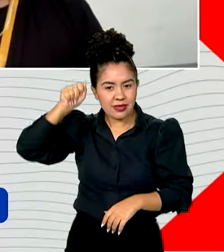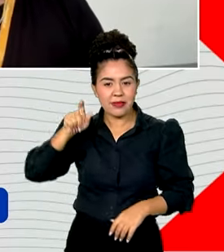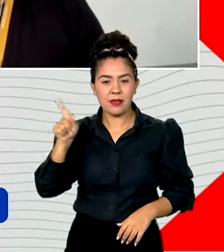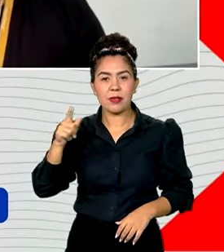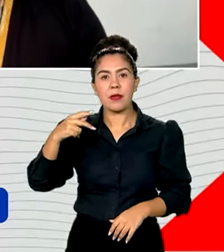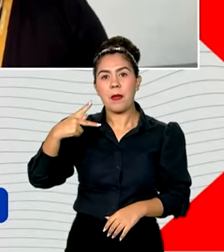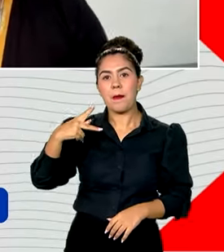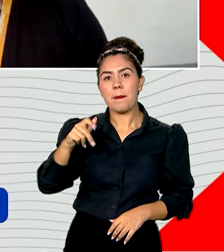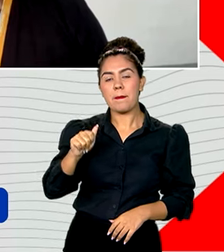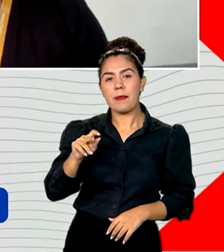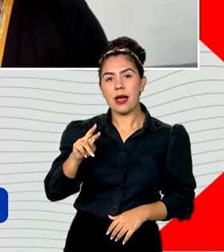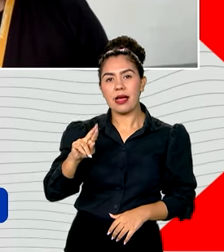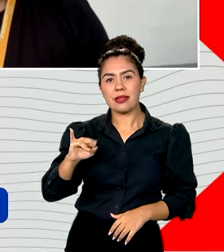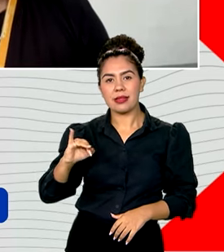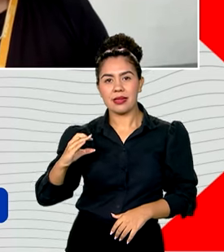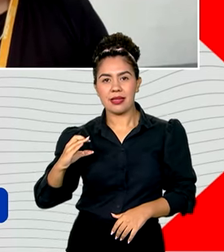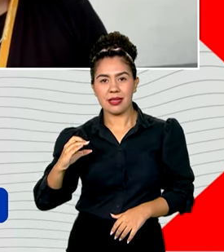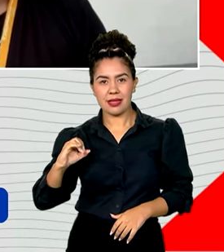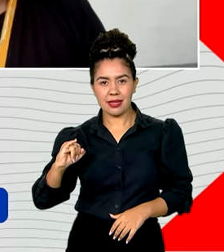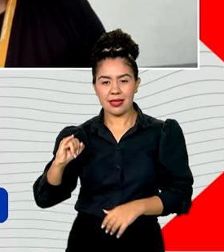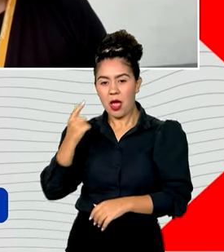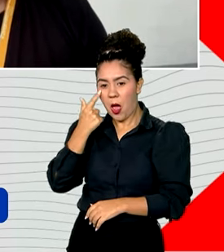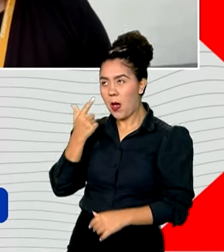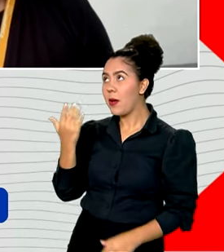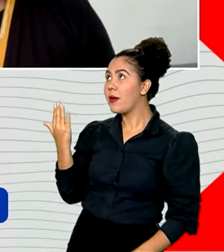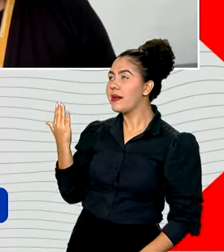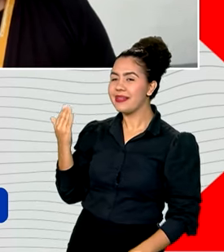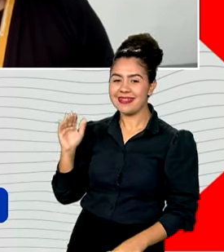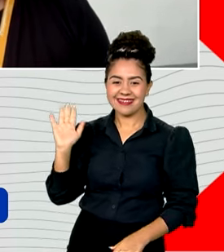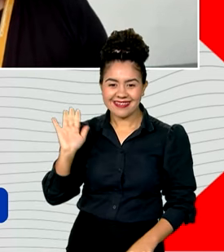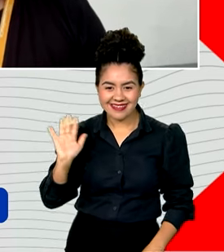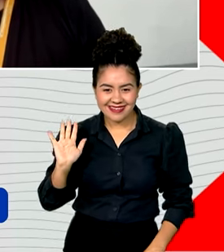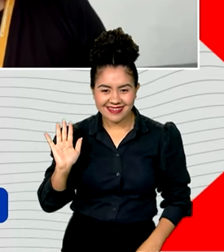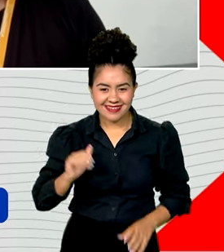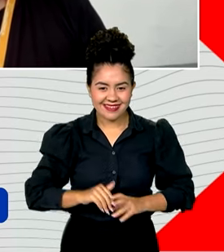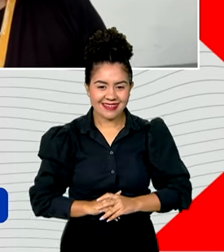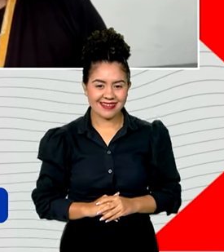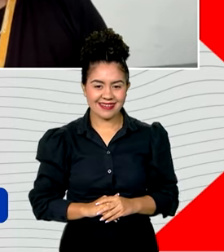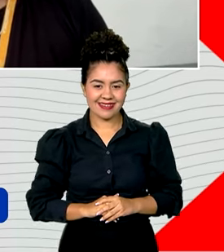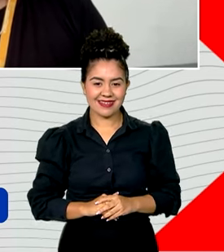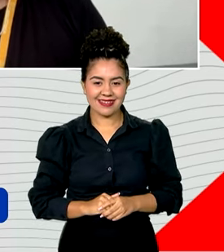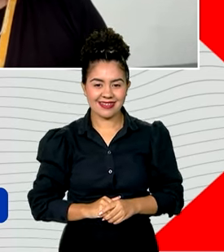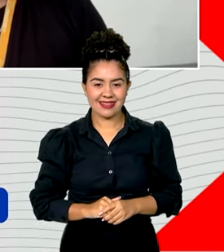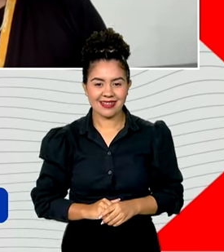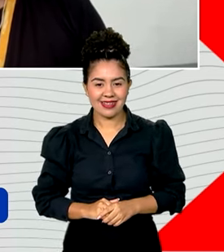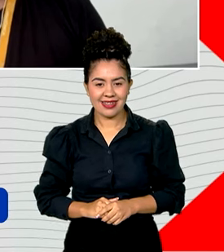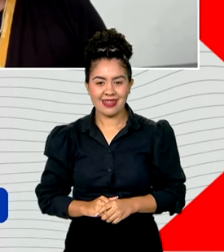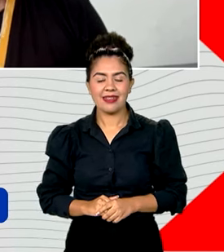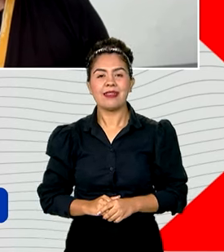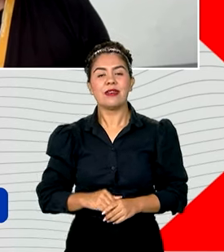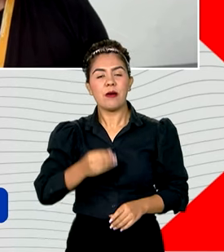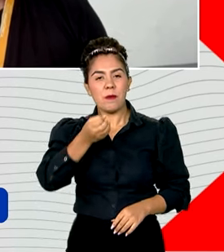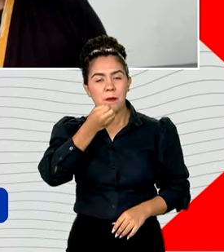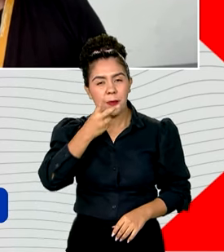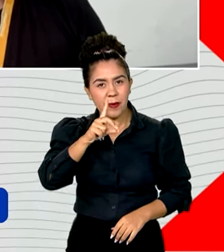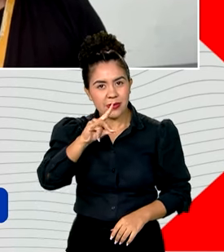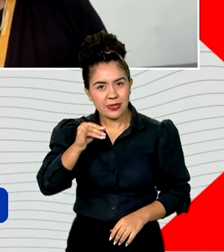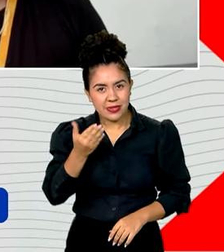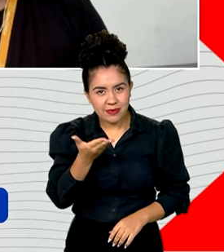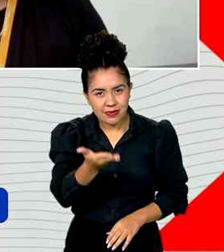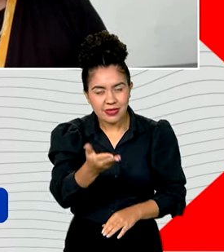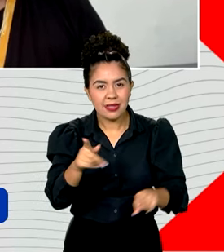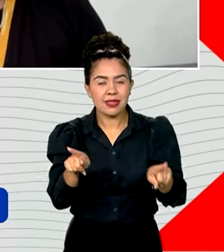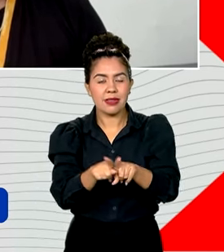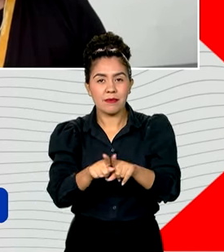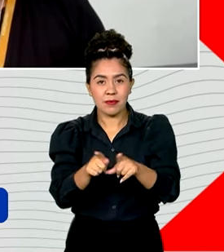Patrick Mota filho Oi Patrick bom dia para você bem-vindo Oi Karine bom dia para você para